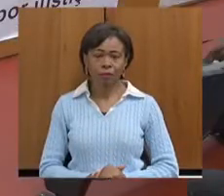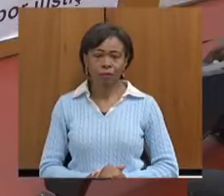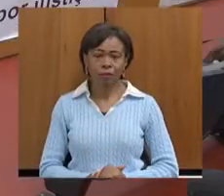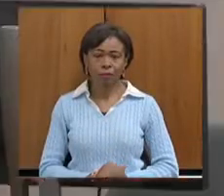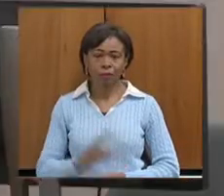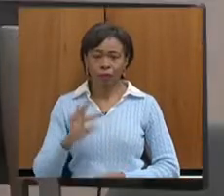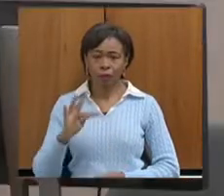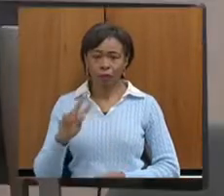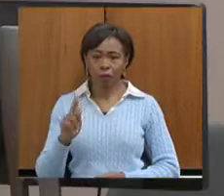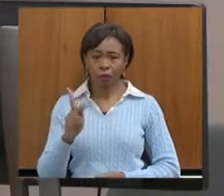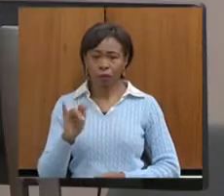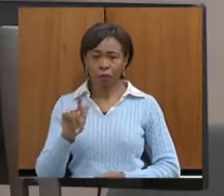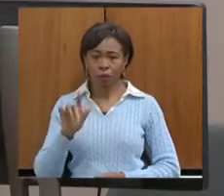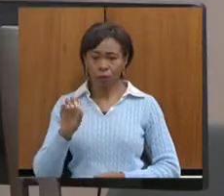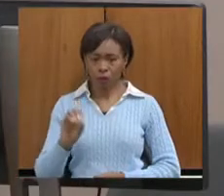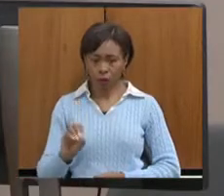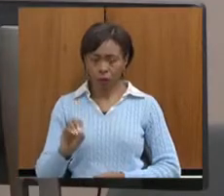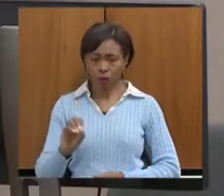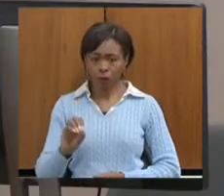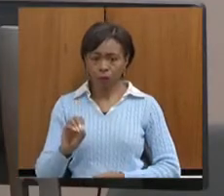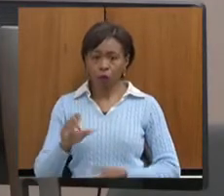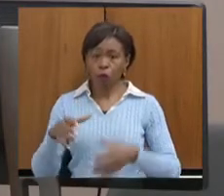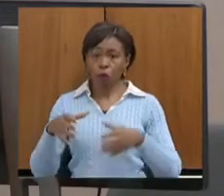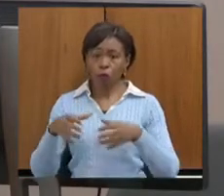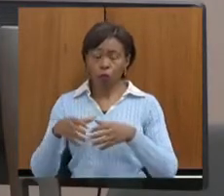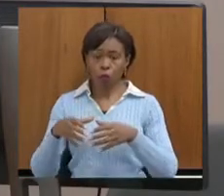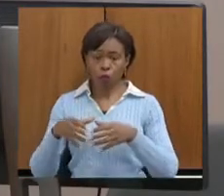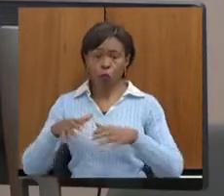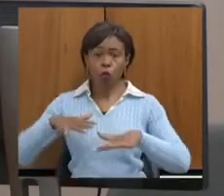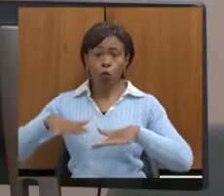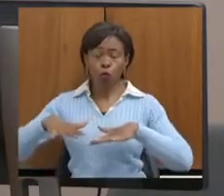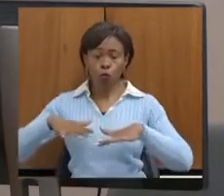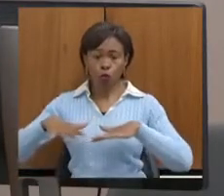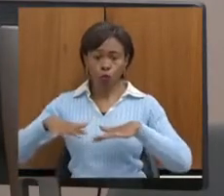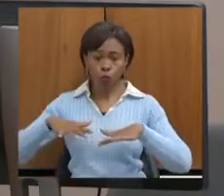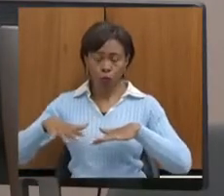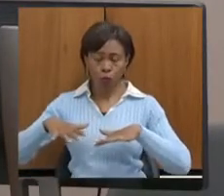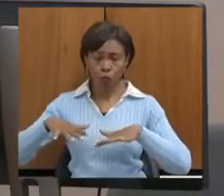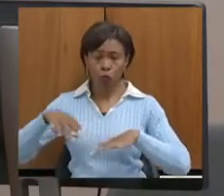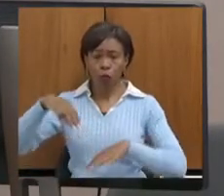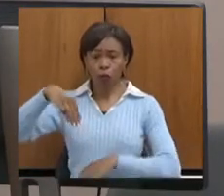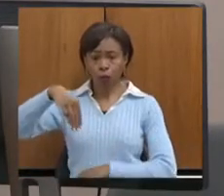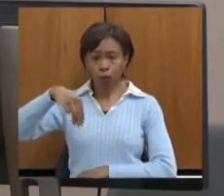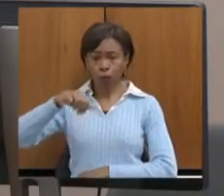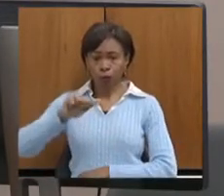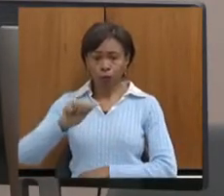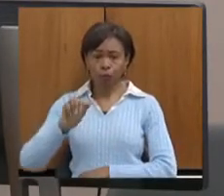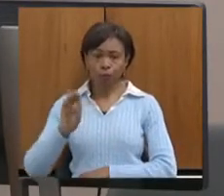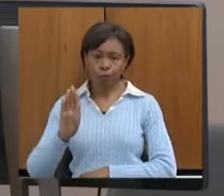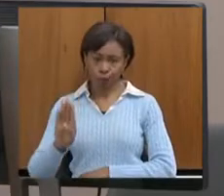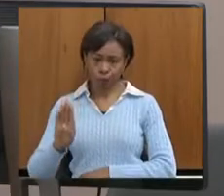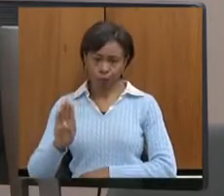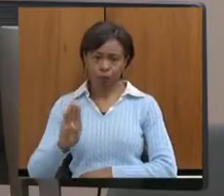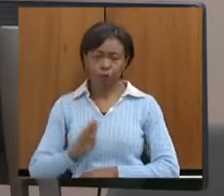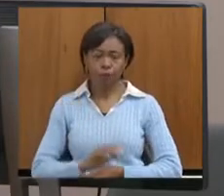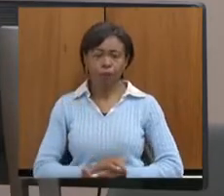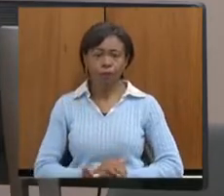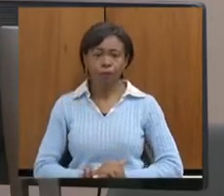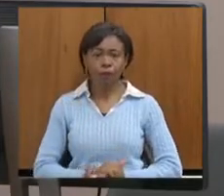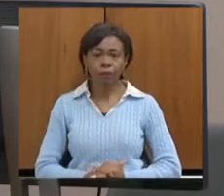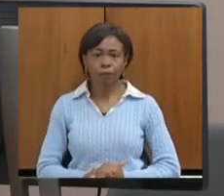o Thiago Alves integrante da Coordenação Nacional do Movimento dos atingidos por barragens mab p